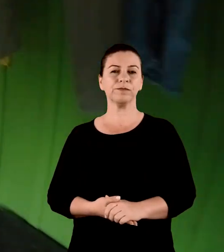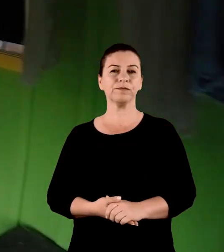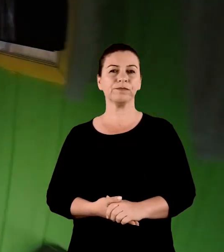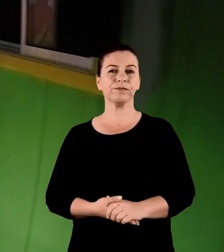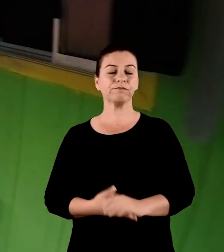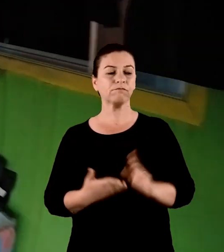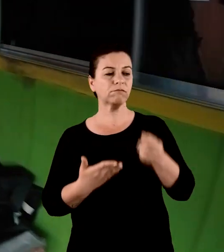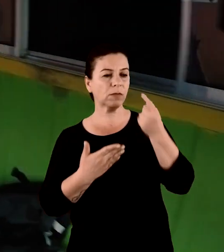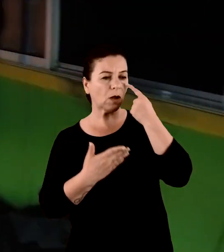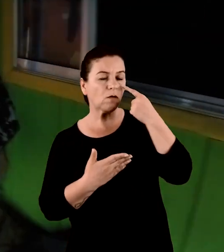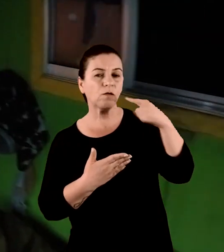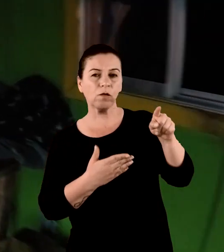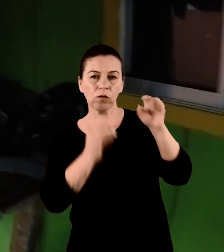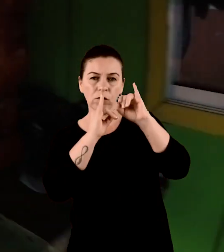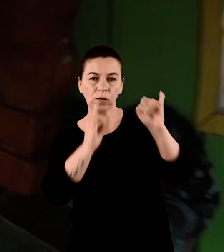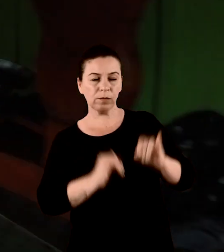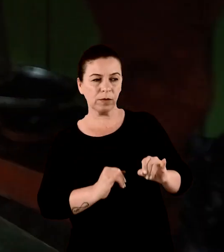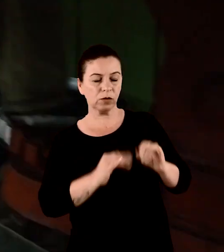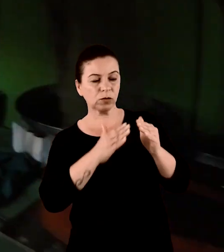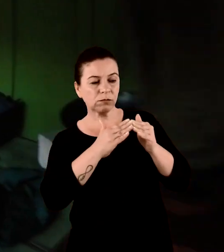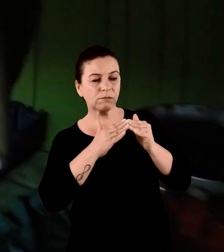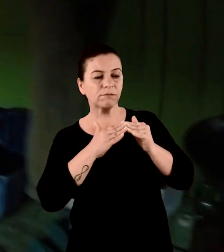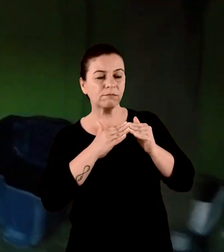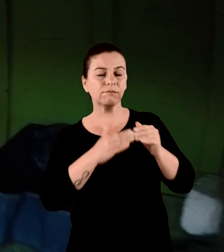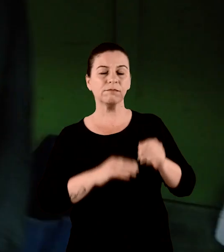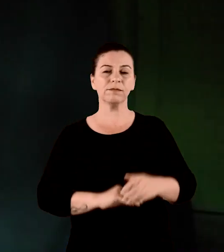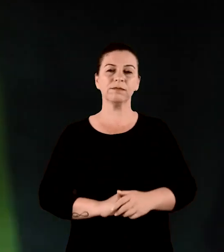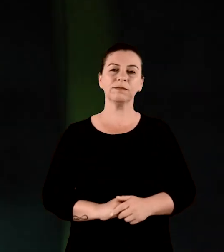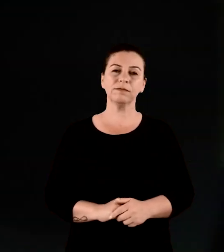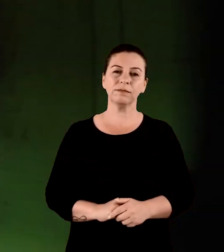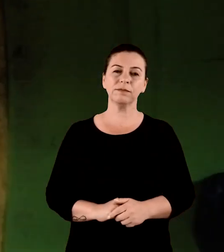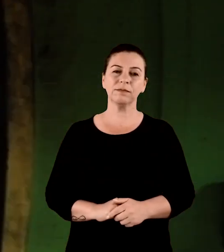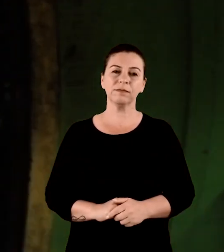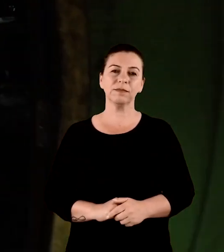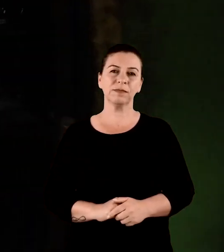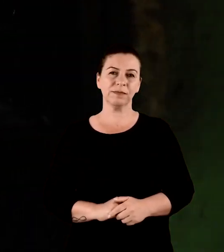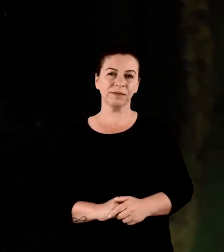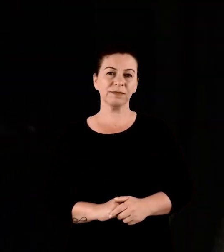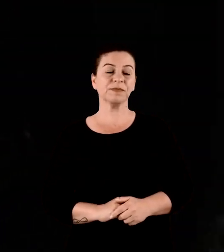Então vamos ver o santinho. Com licença.